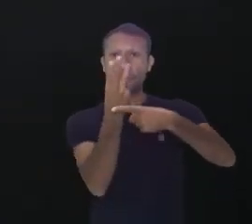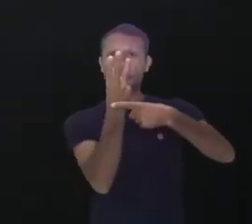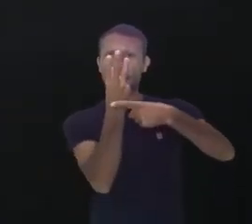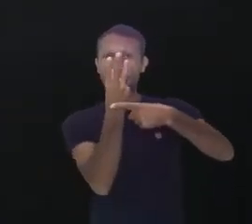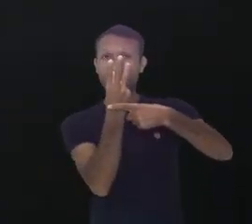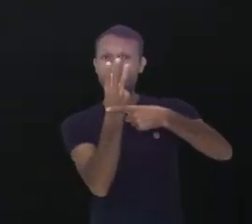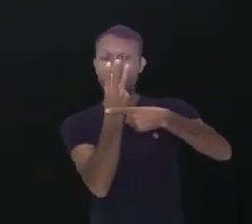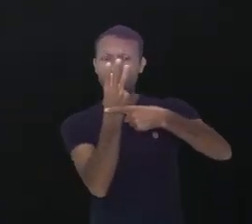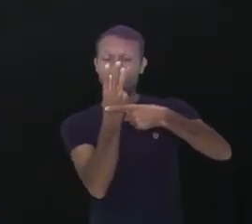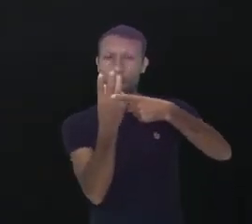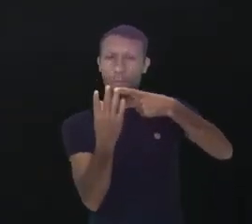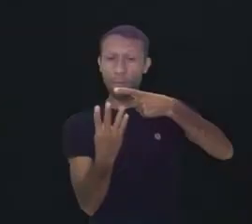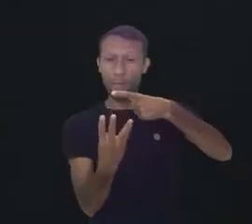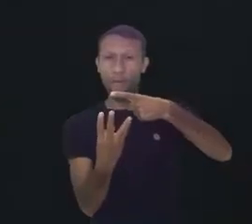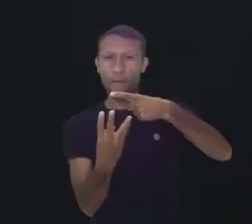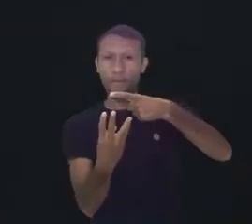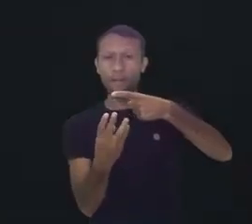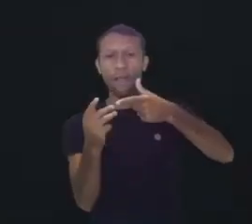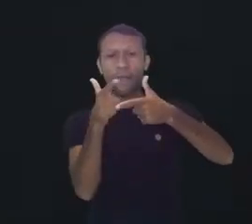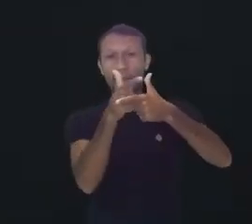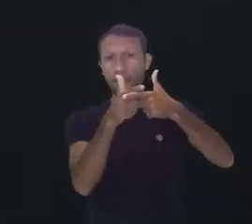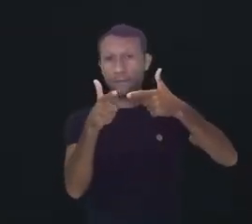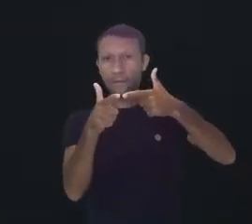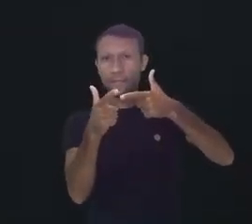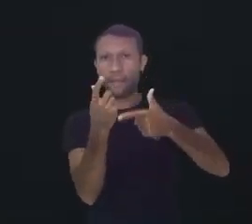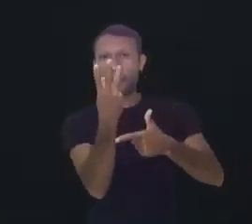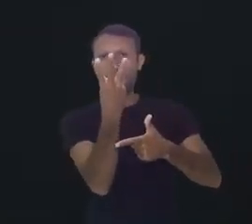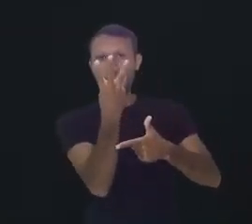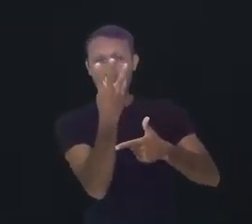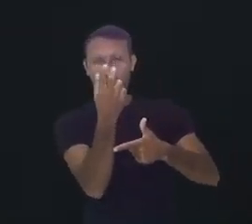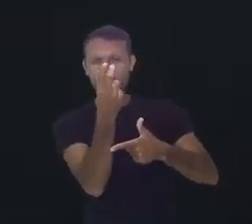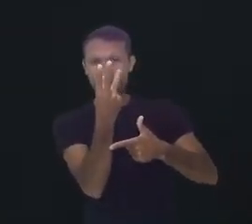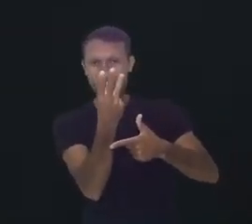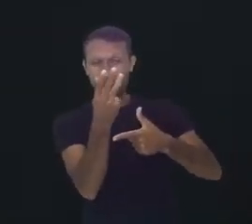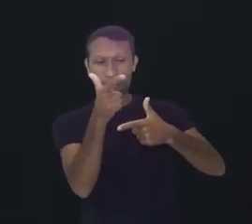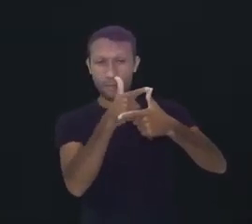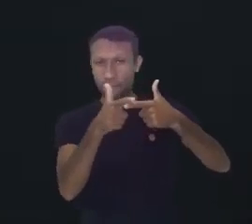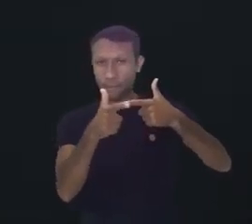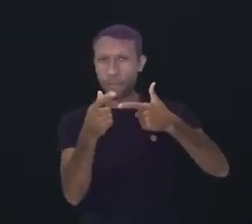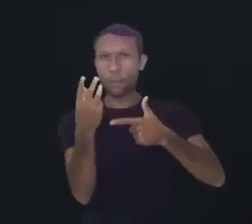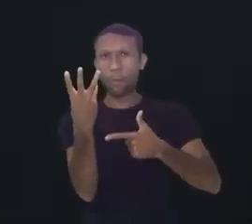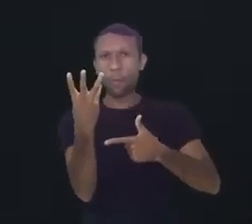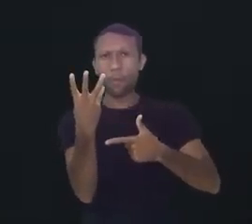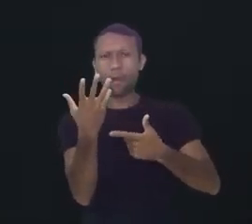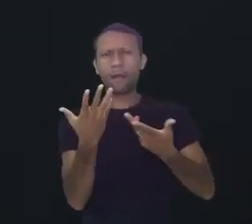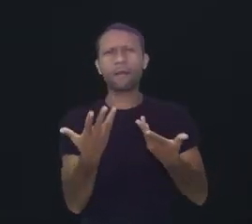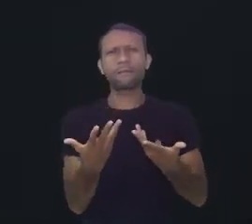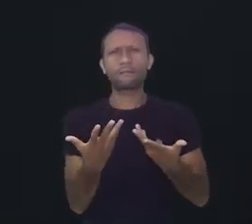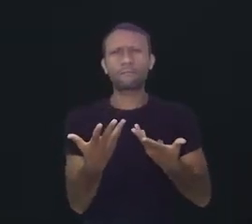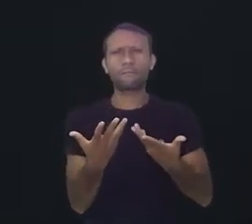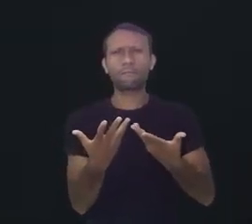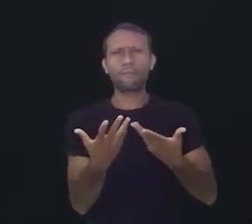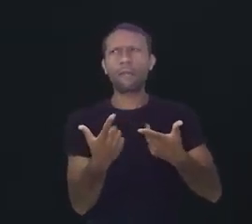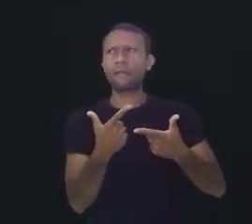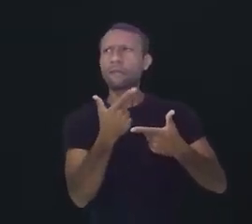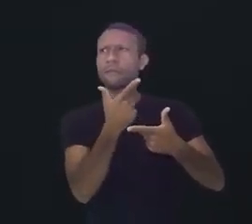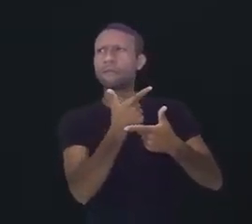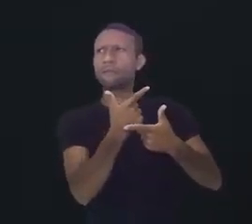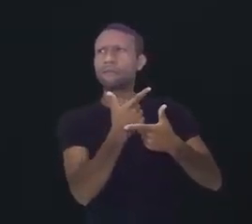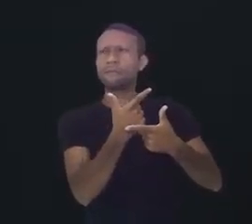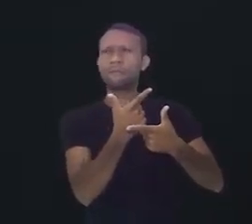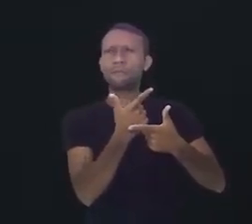equivale ao divisor. Então, o que acontece? Se o primeiro, o valor que está em cima, que é o